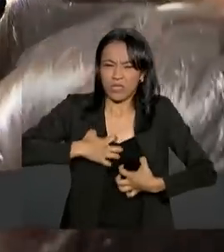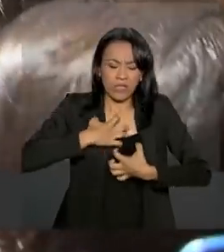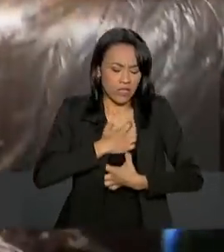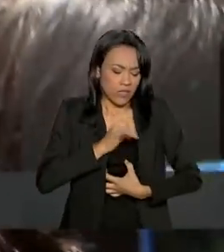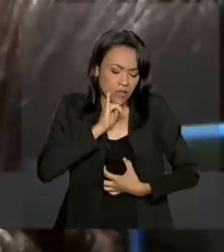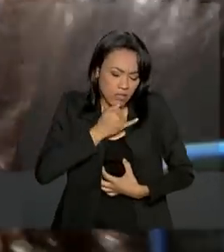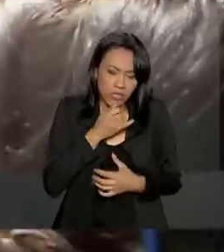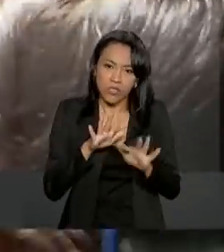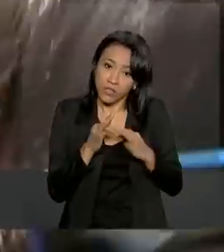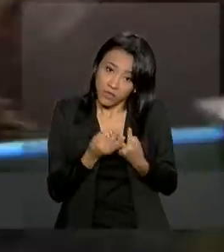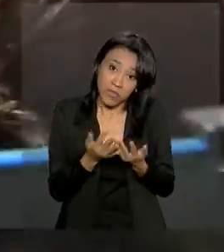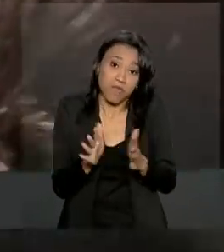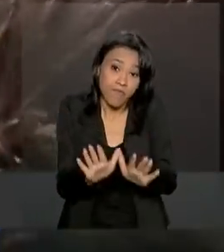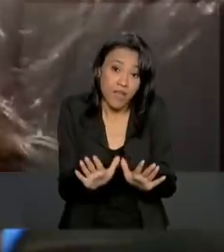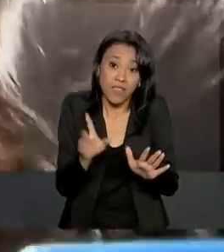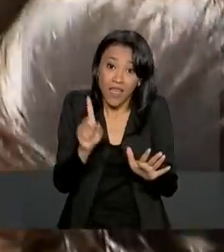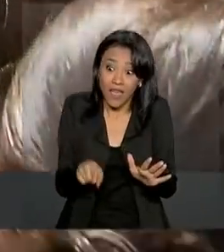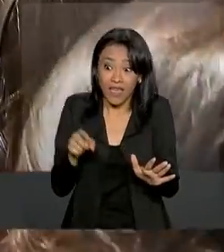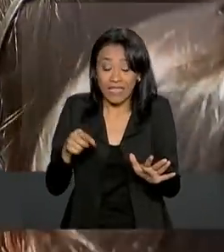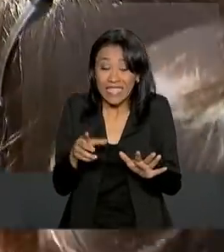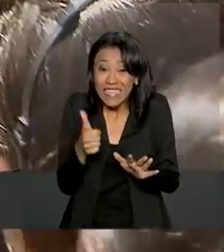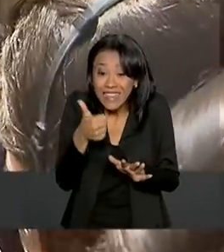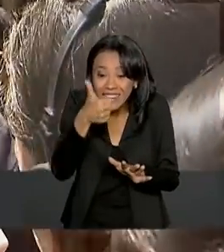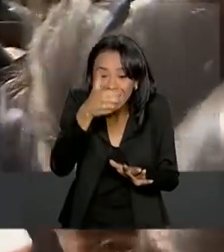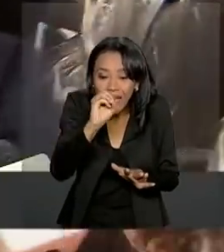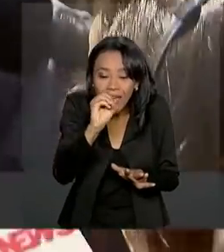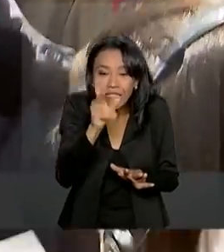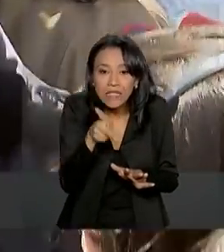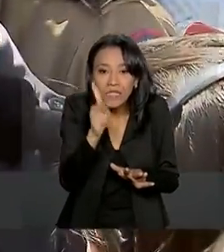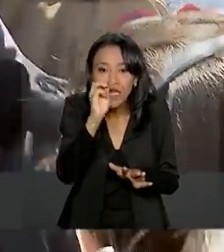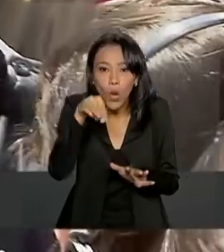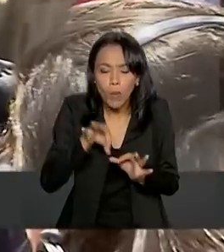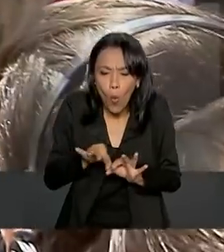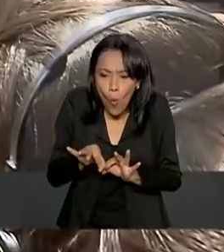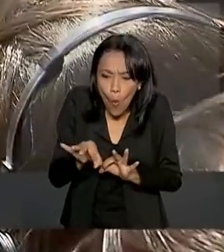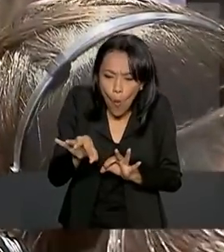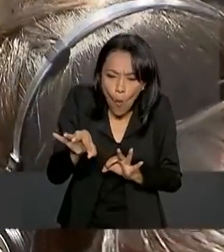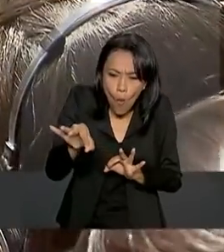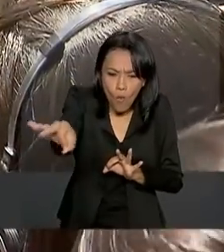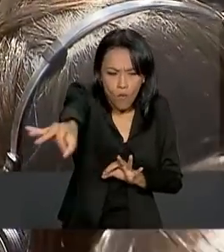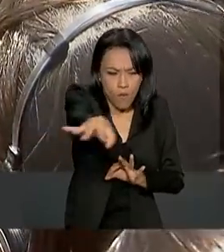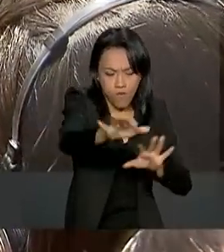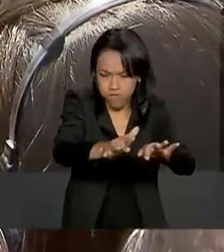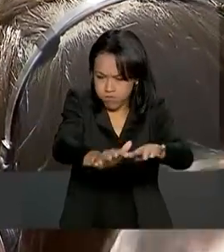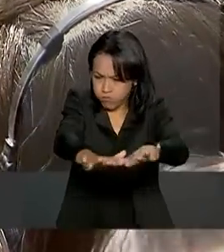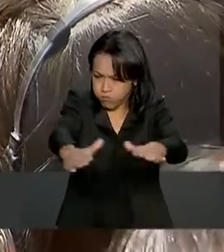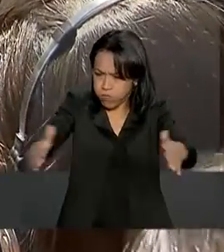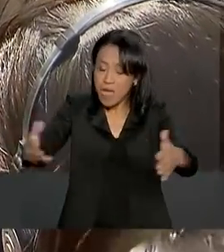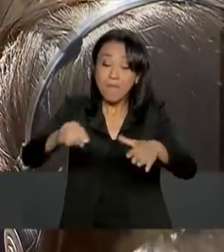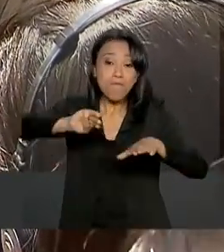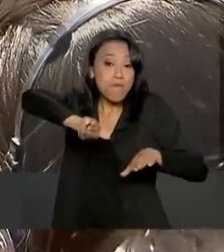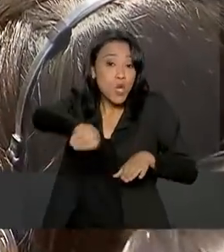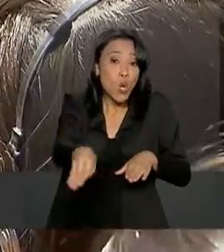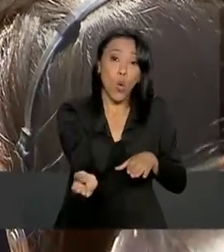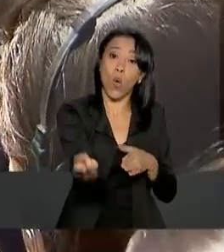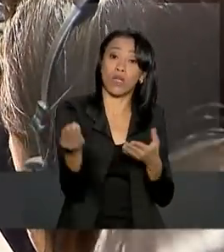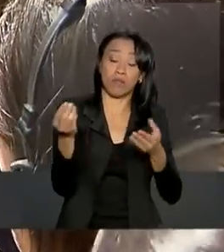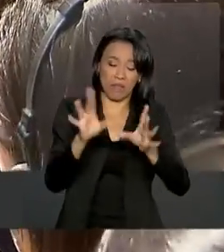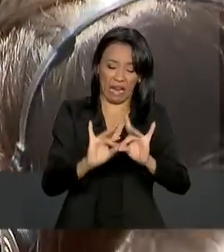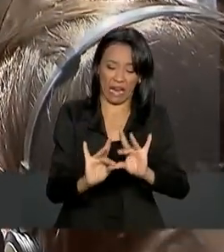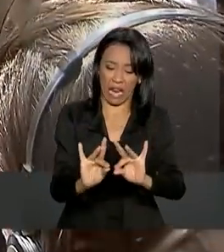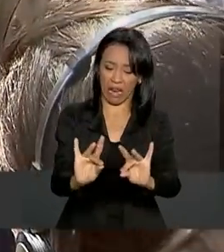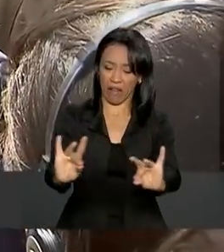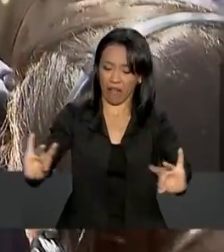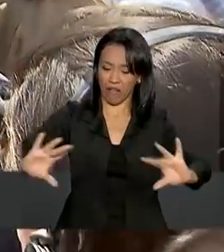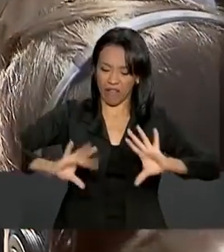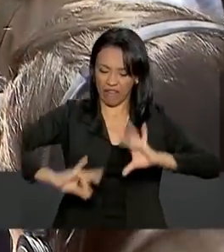famílias, mas, como eu disse, gente, é uma área de 10 quilômetros lineares, né, cerca de 4 quilômetros quadrados e alguns milhões de rejeitos de minério. Um trabalho